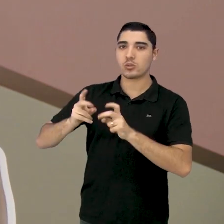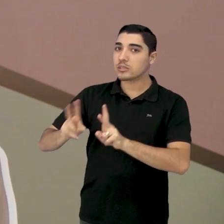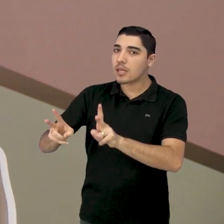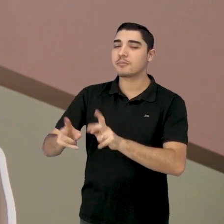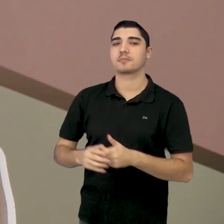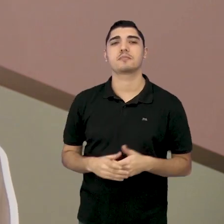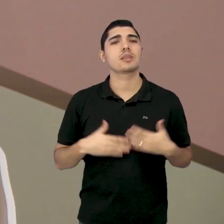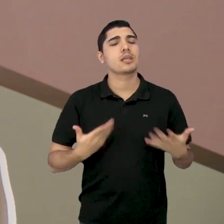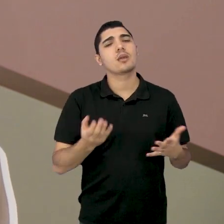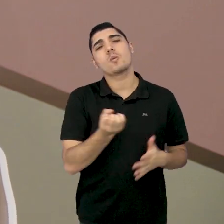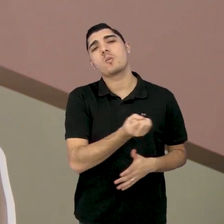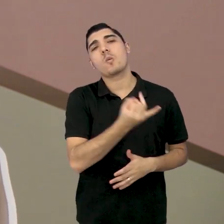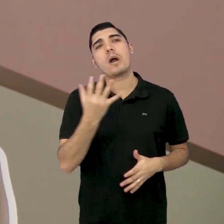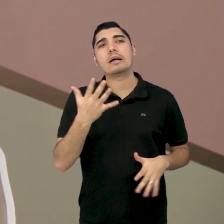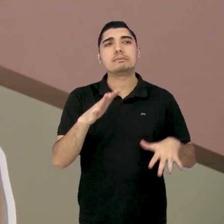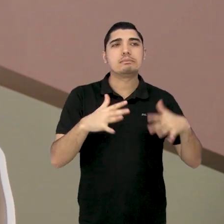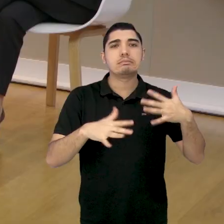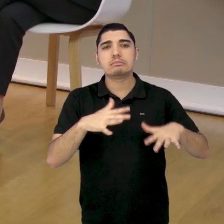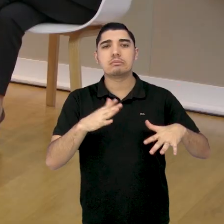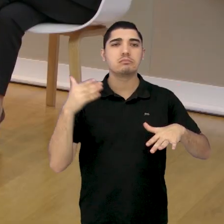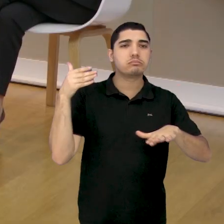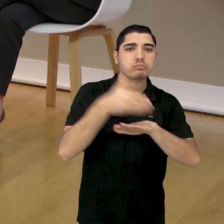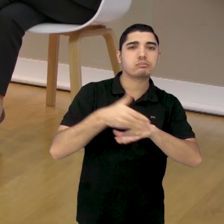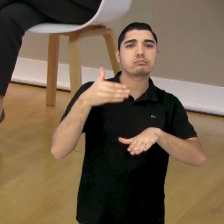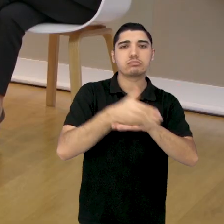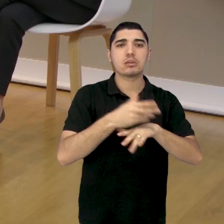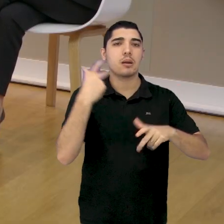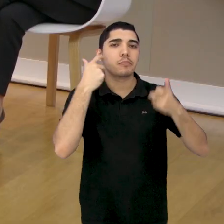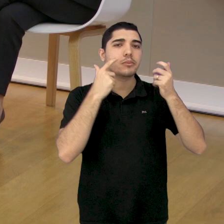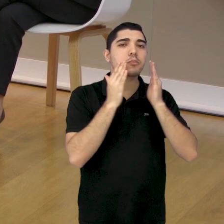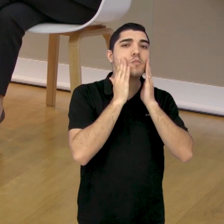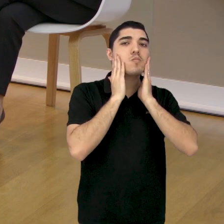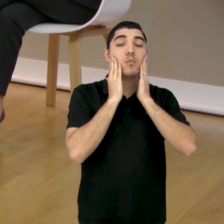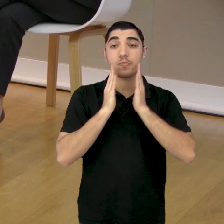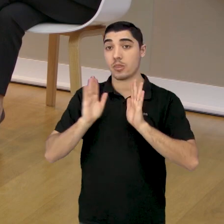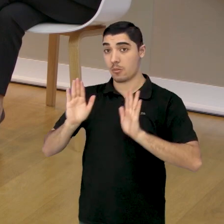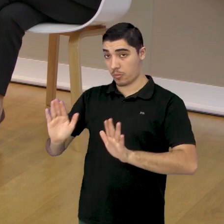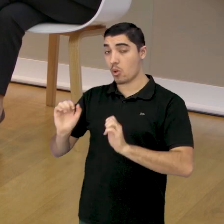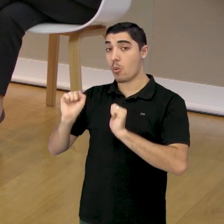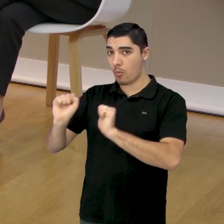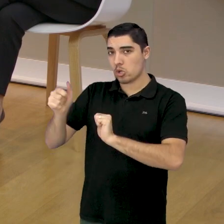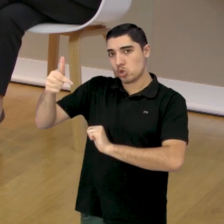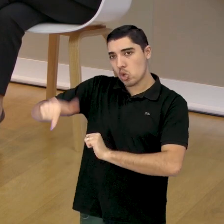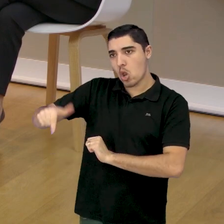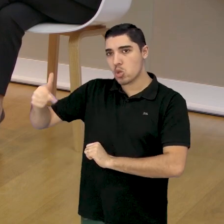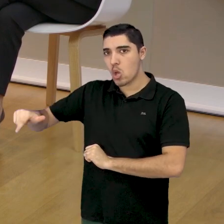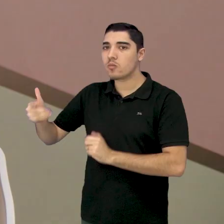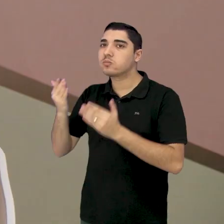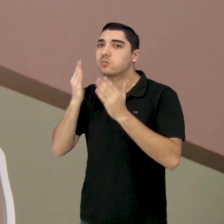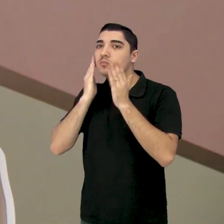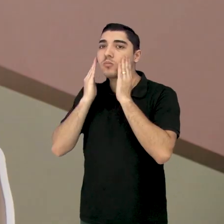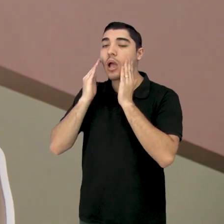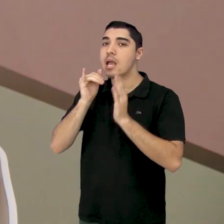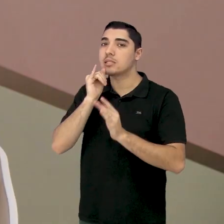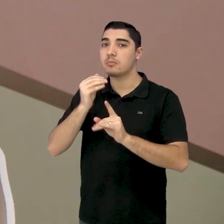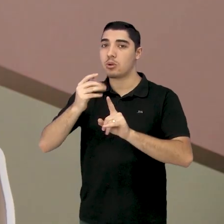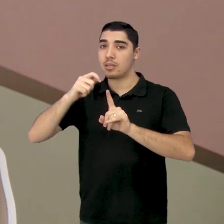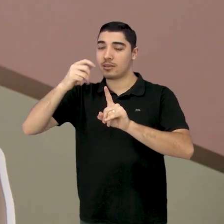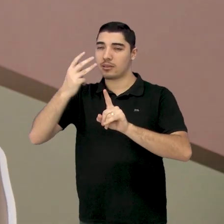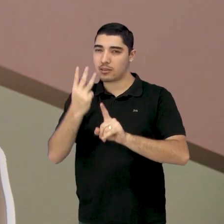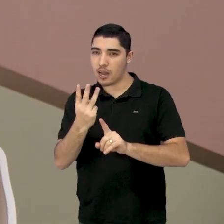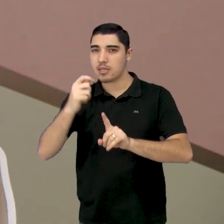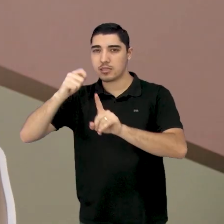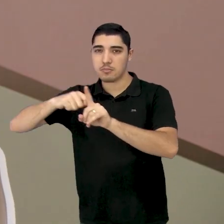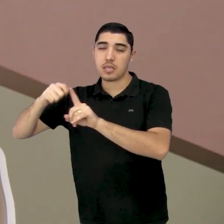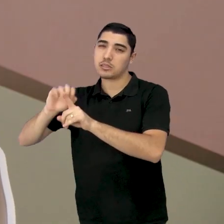o Botox, ele é um tratamento também. E geralmente quantas vezes eu volto no consultório? O Botox ele pode ser reaplicado, né,